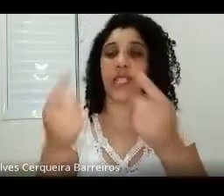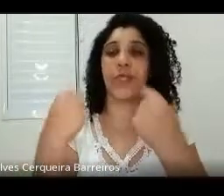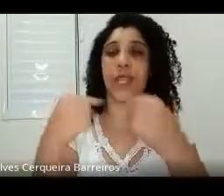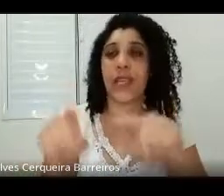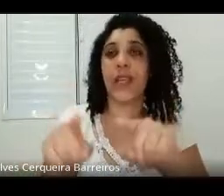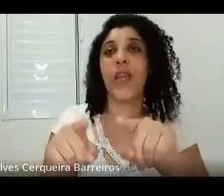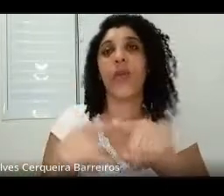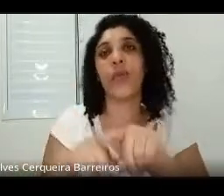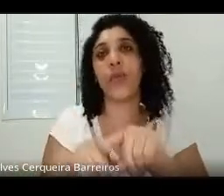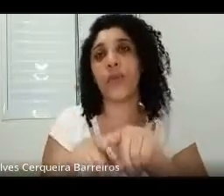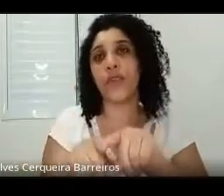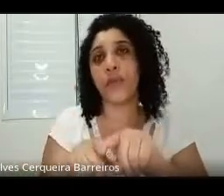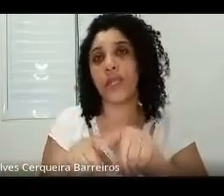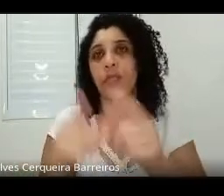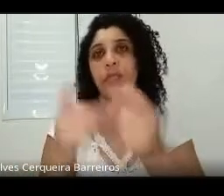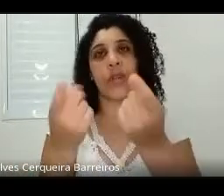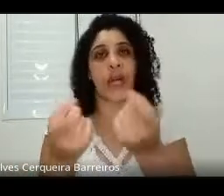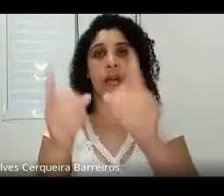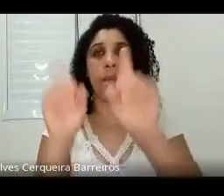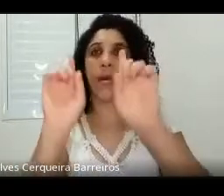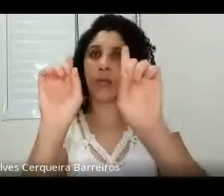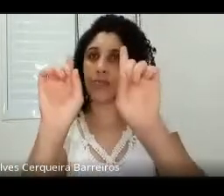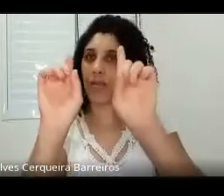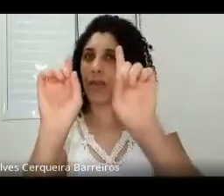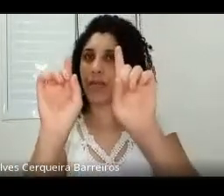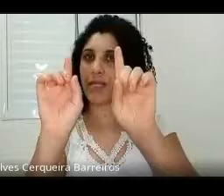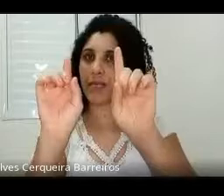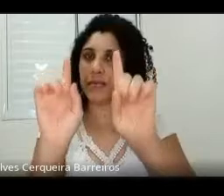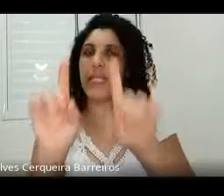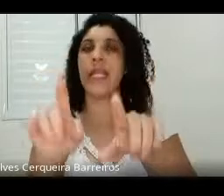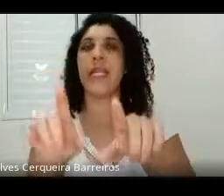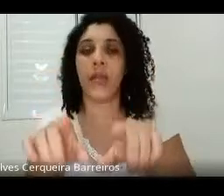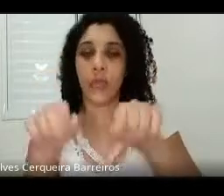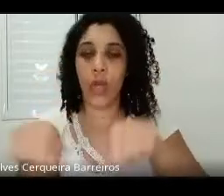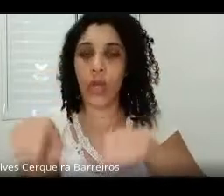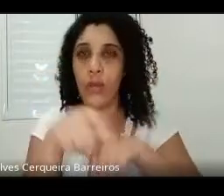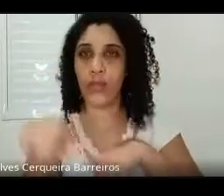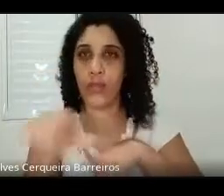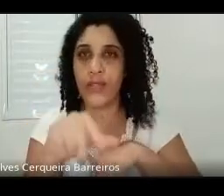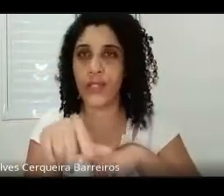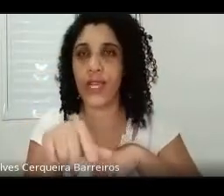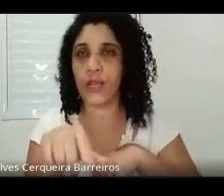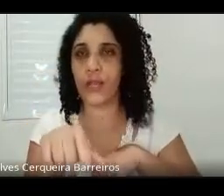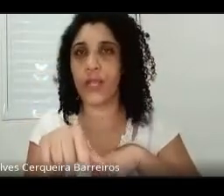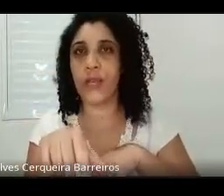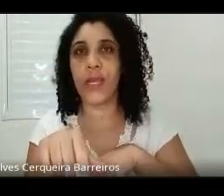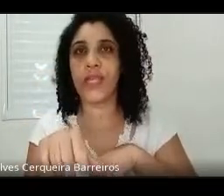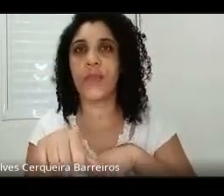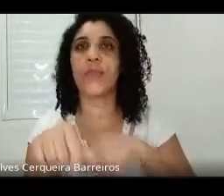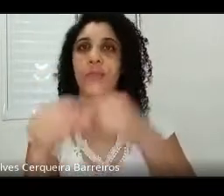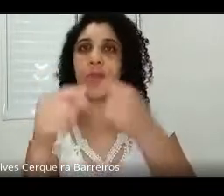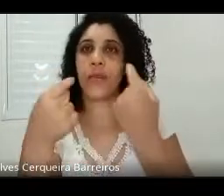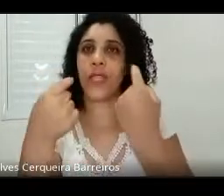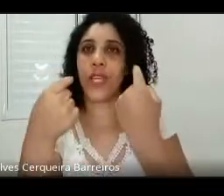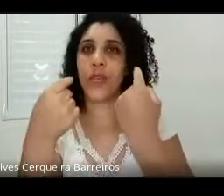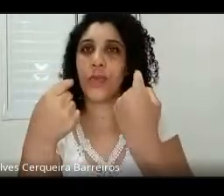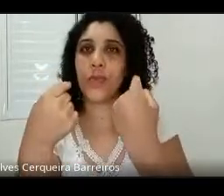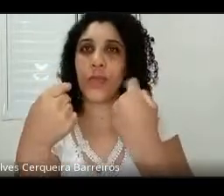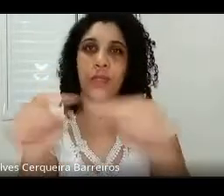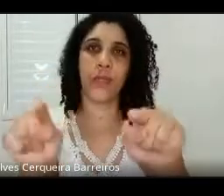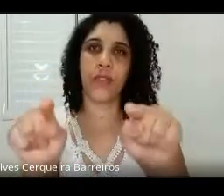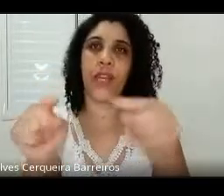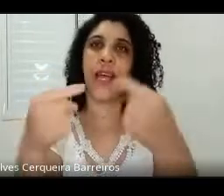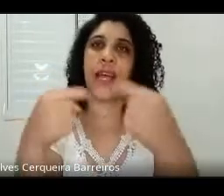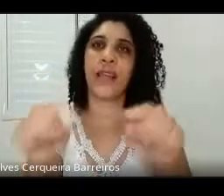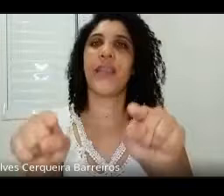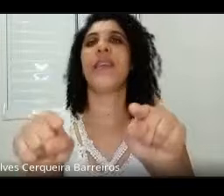Nesse caso aqui, mudei o movimento. A mão é a mesma, o local que eu faço o sinal também é o mesmo, porém mudei o